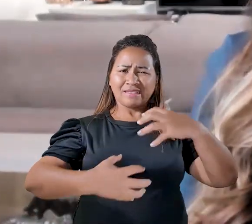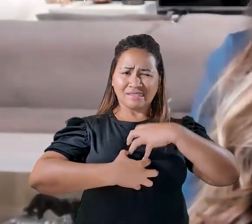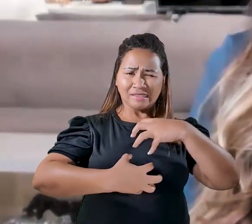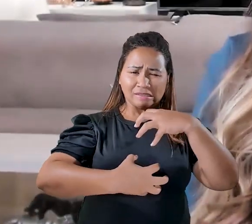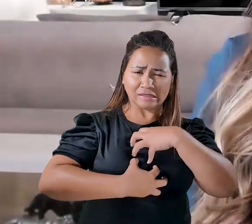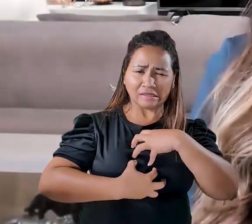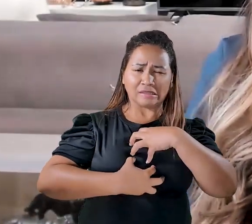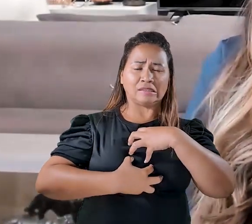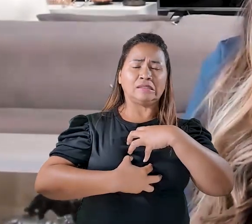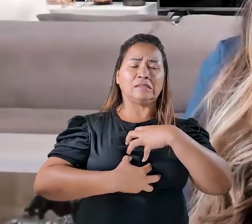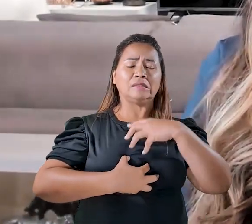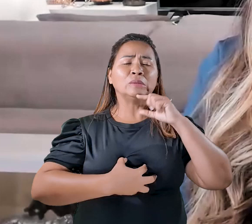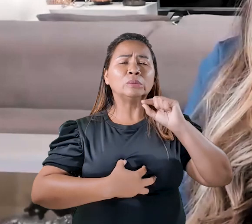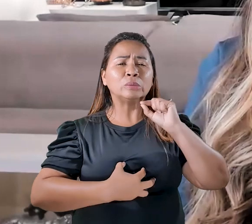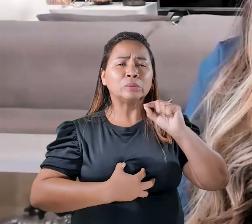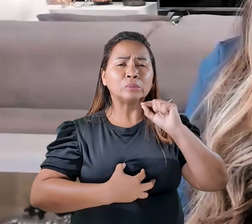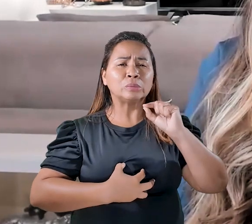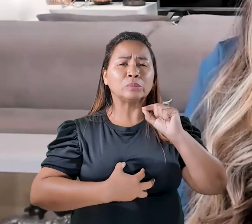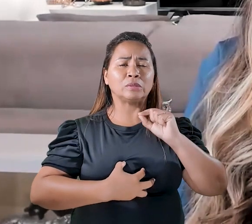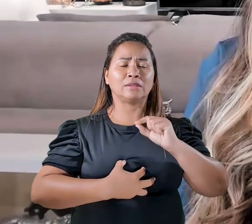Sentimento.